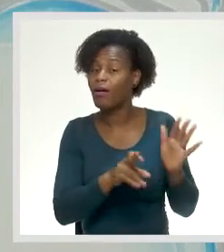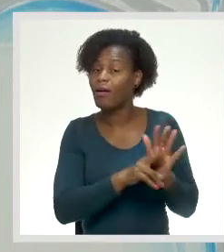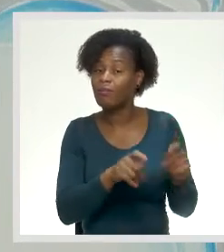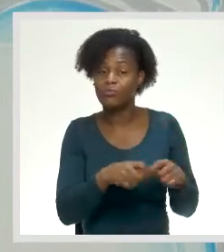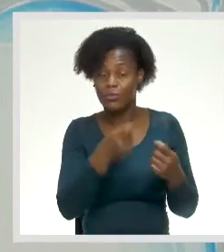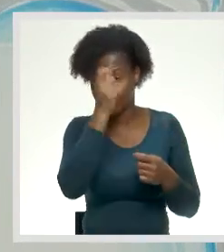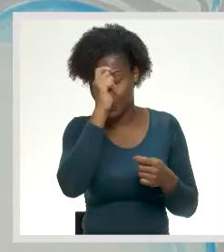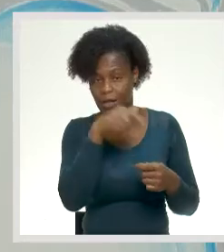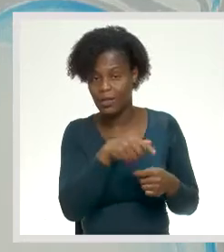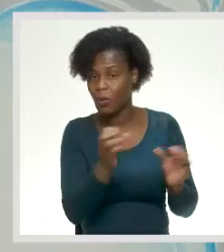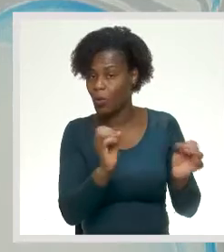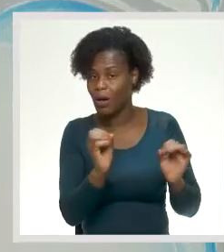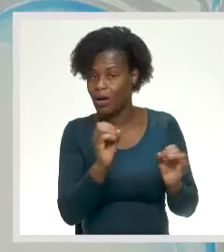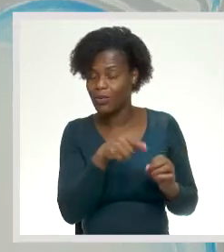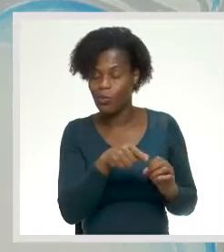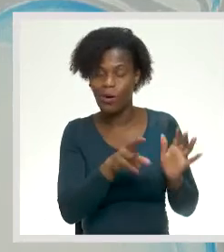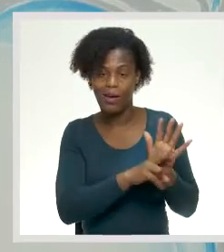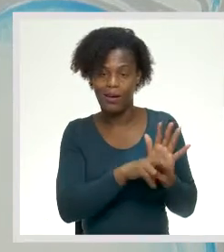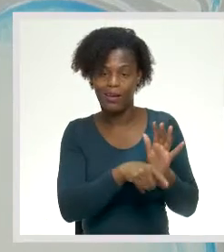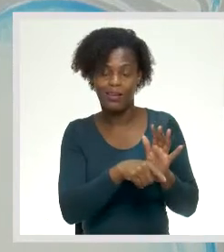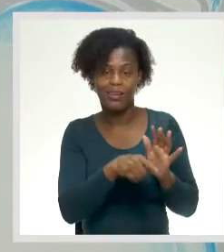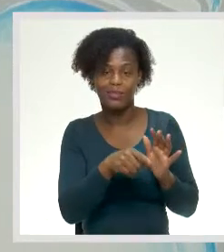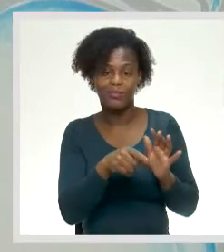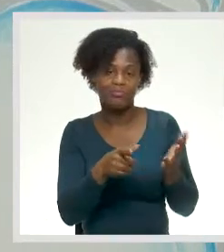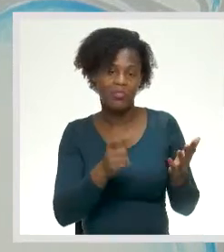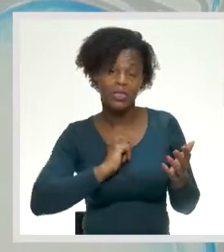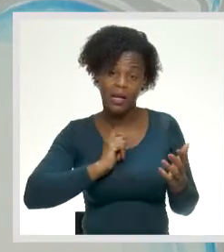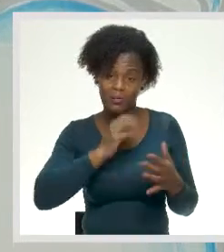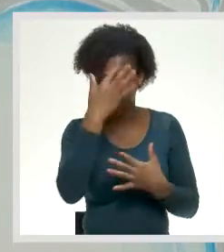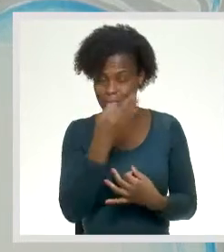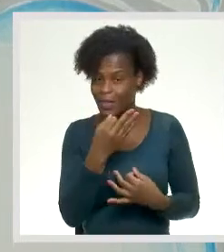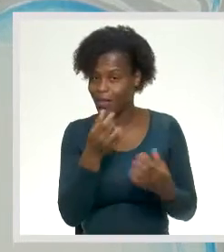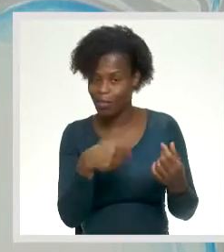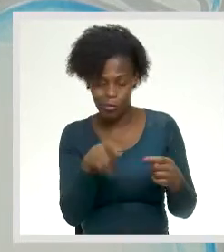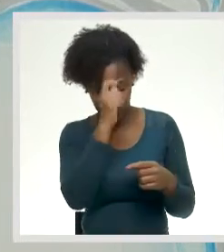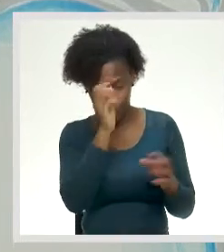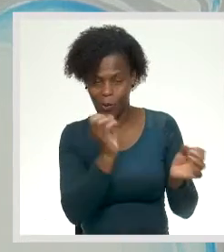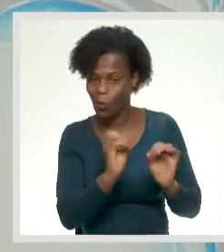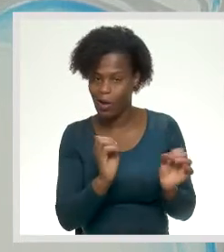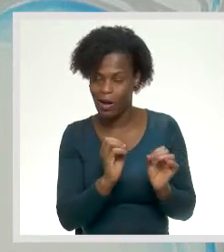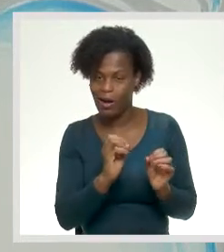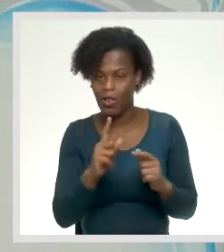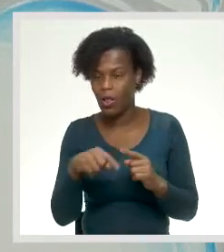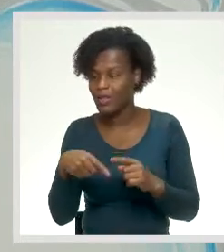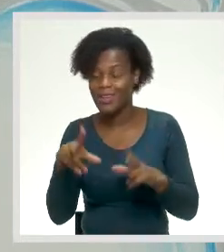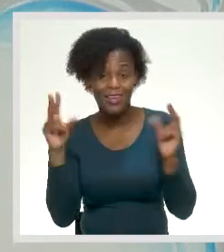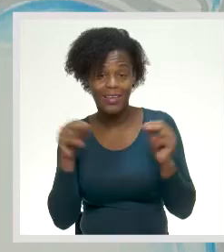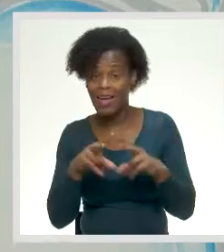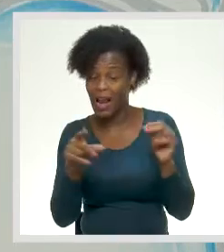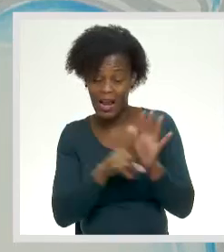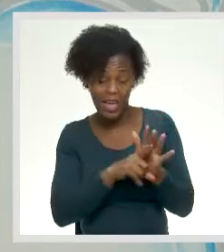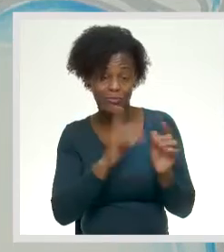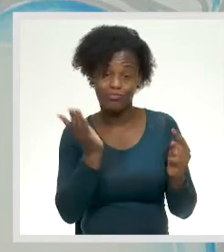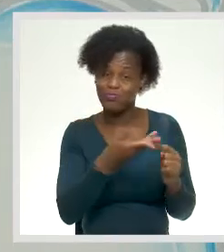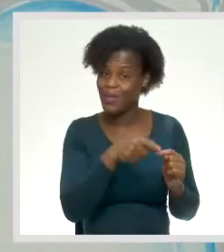ou não estás a seguir as regras de etiqueta, de cortesia. E ninguém, ou melhor, a lei